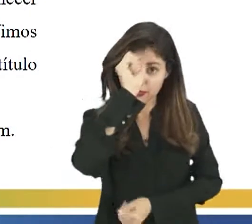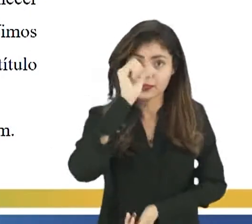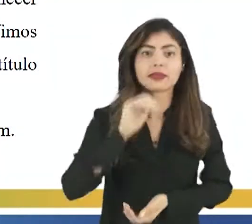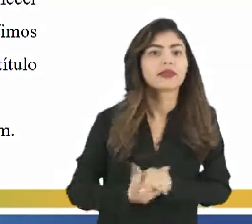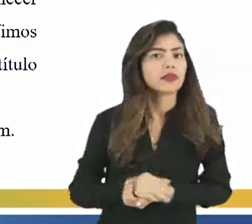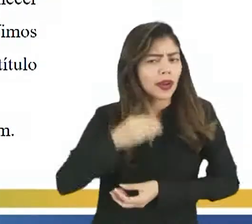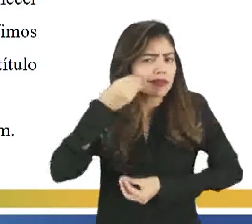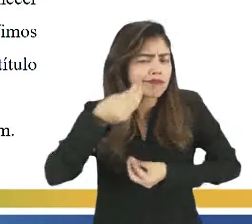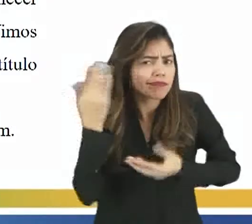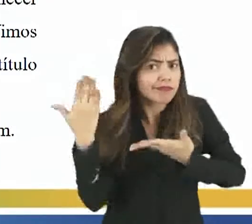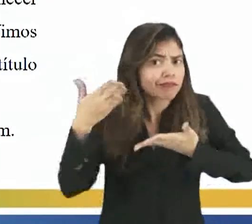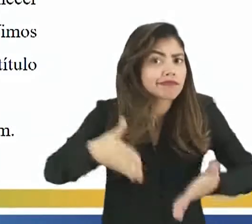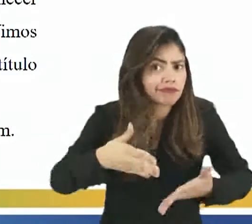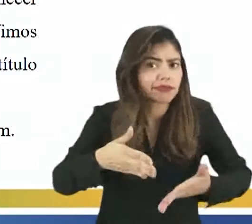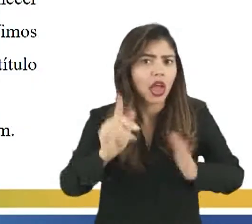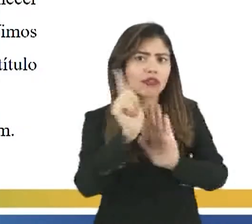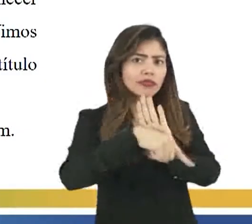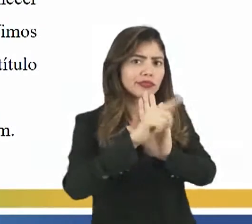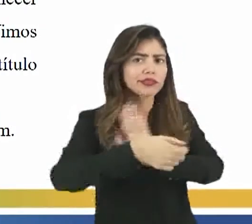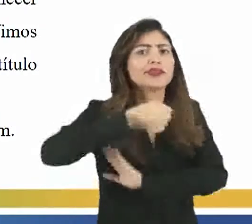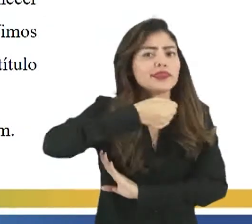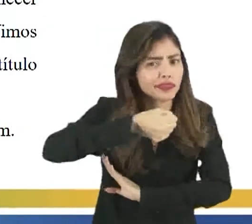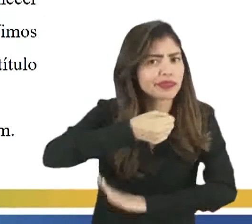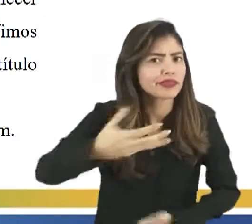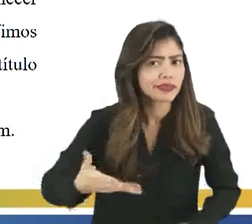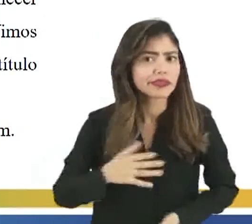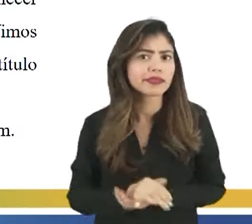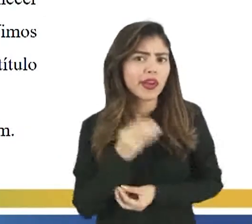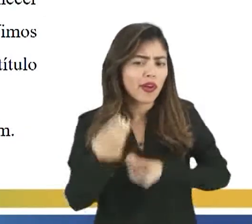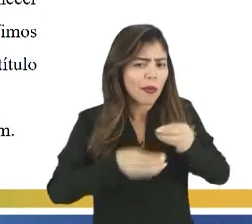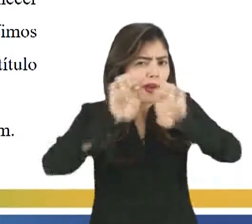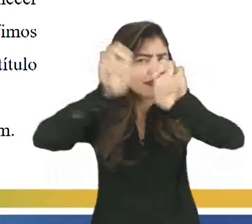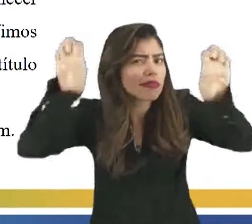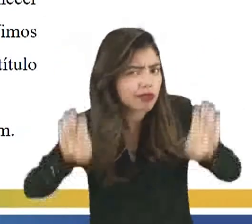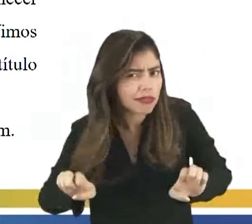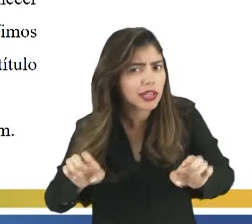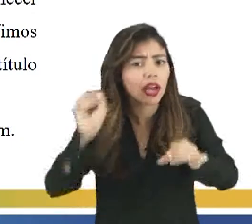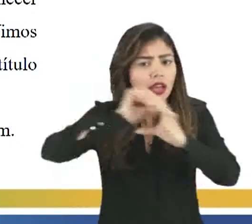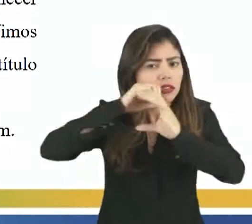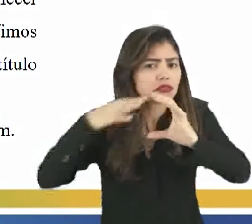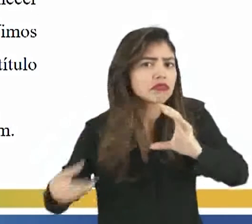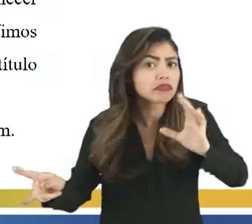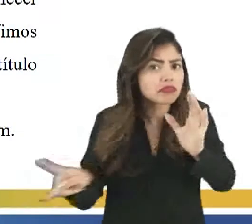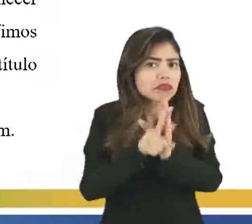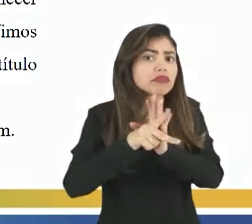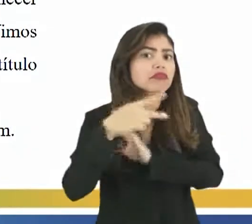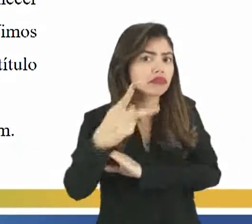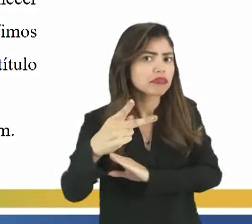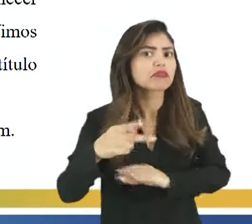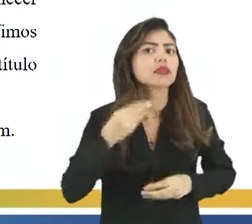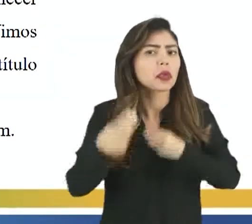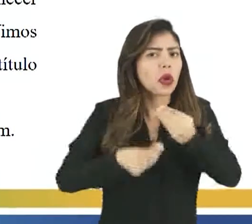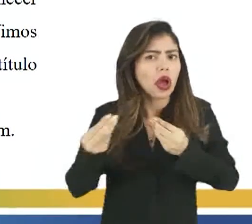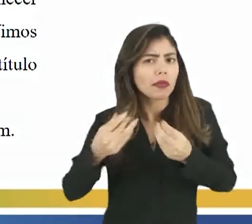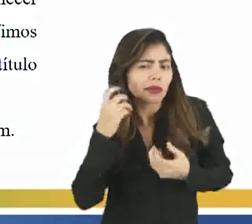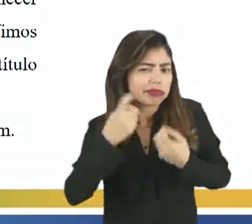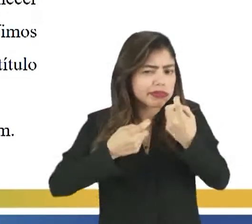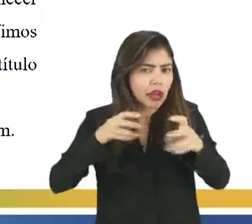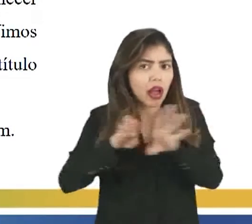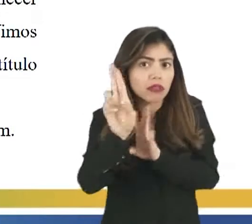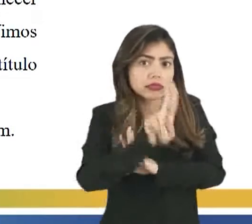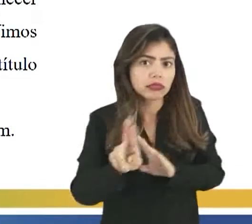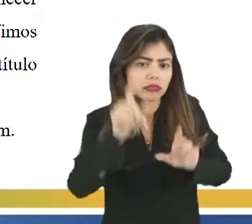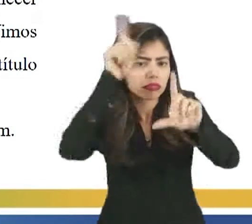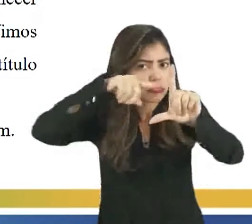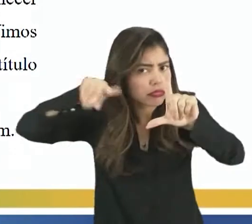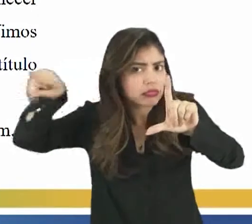sobre as especificidades do gênero textual reportagem, como é a estrutura, as características, como se articula, a utilização